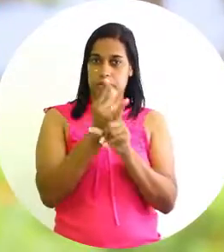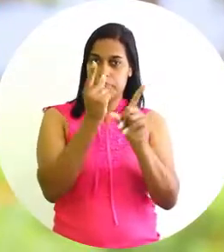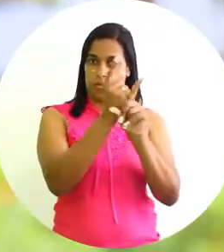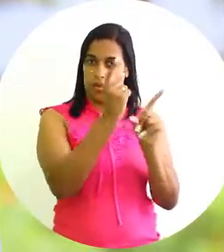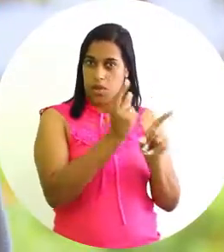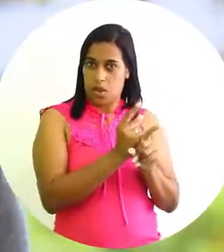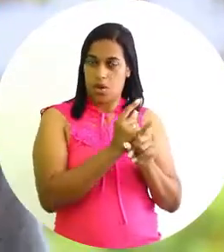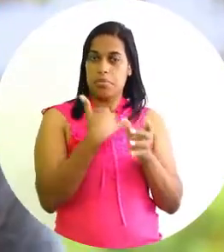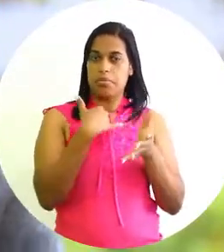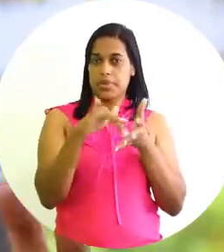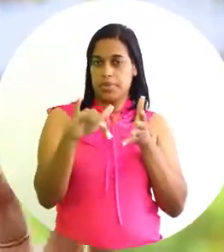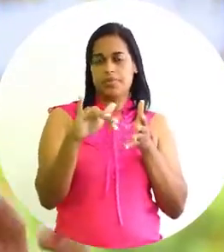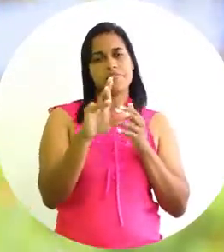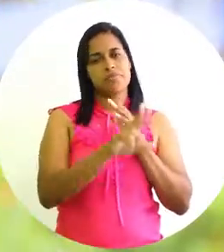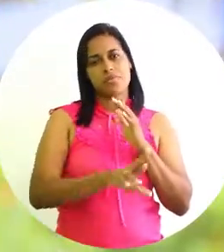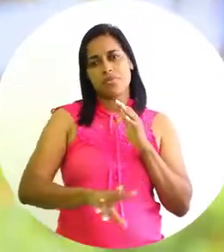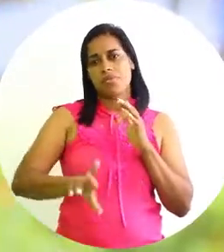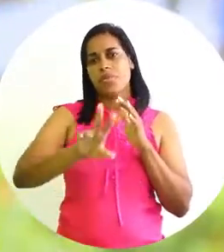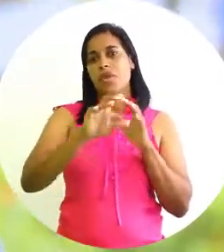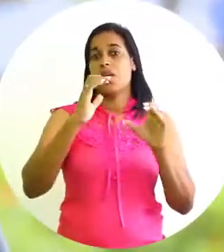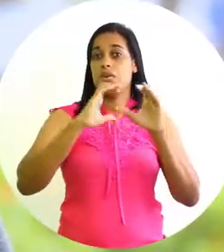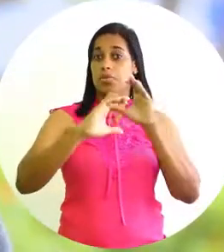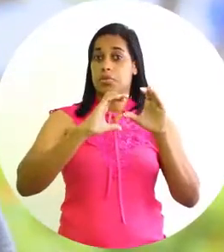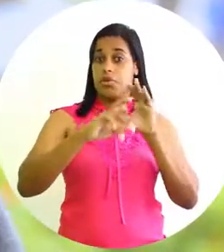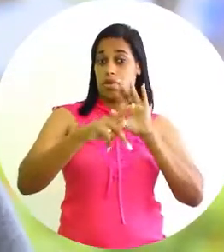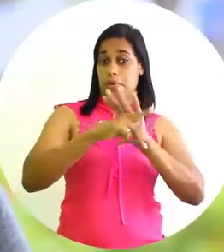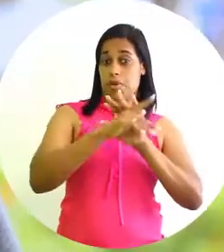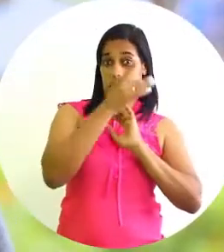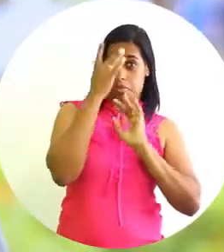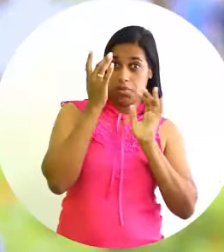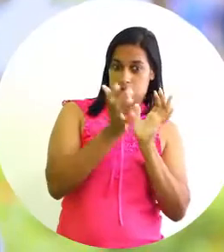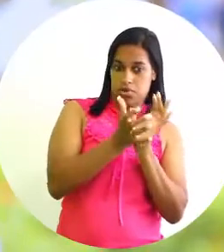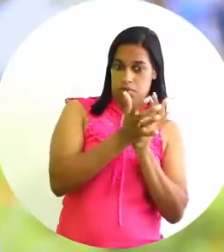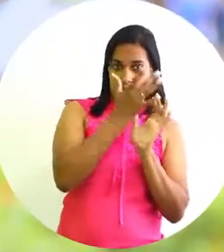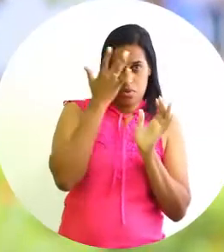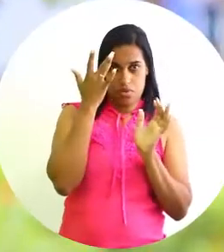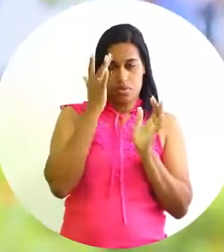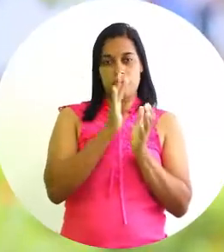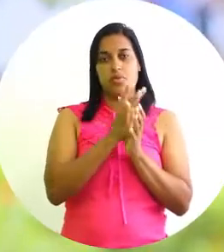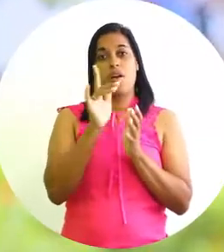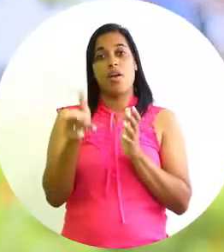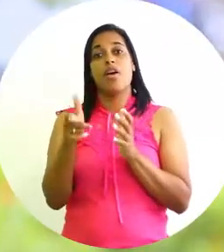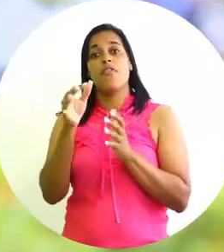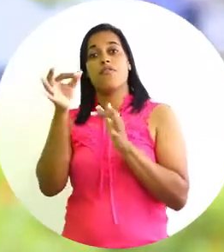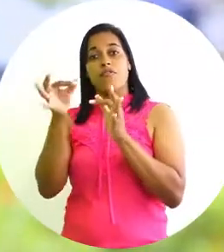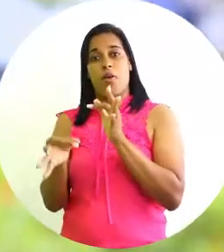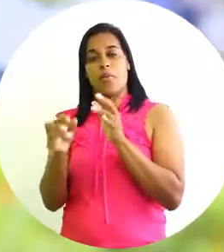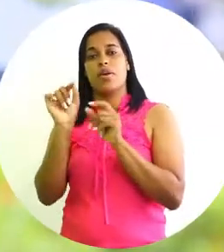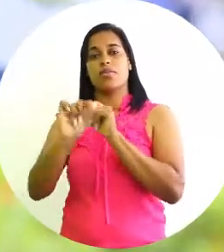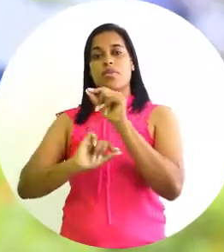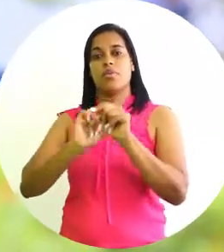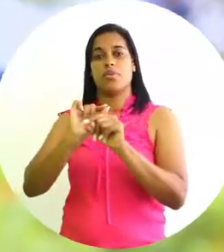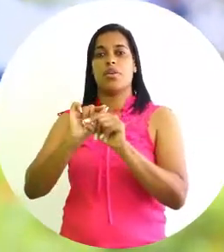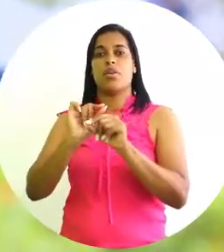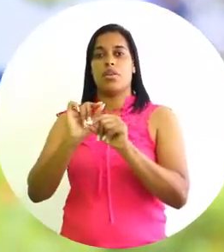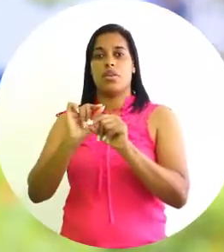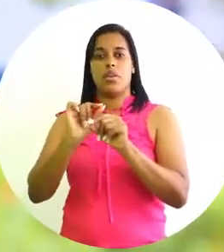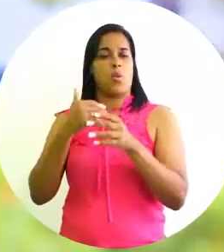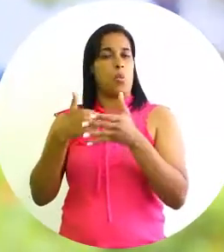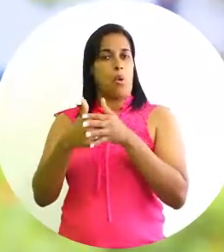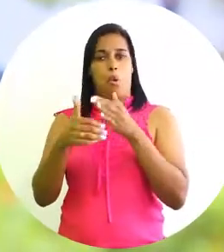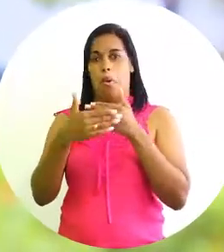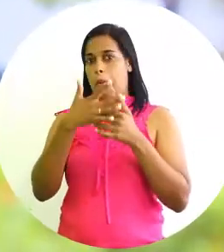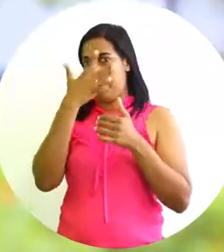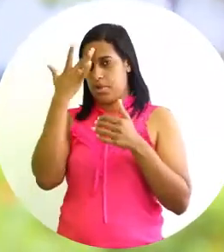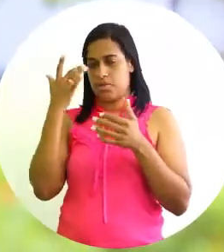encontros, enfim, são as comunicações entre os próprios membros. Já os canais formais são aqueles a que qualquer